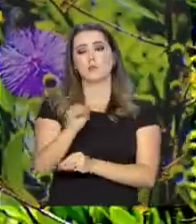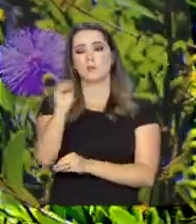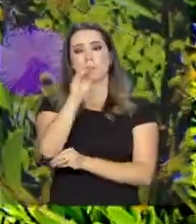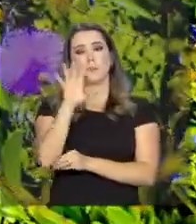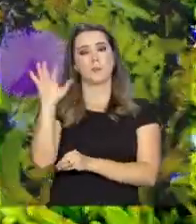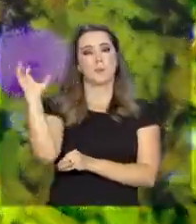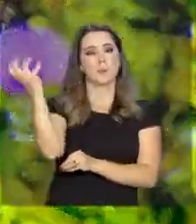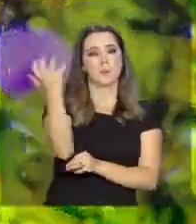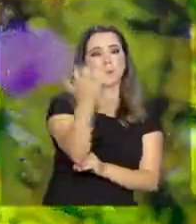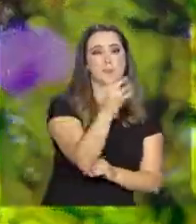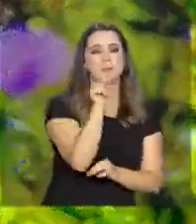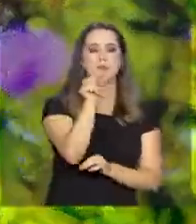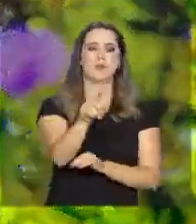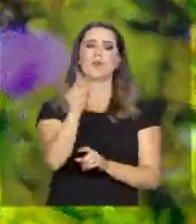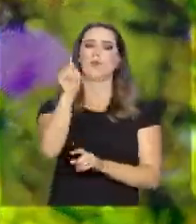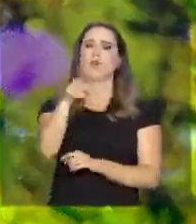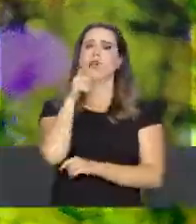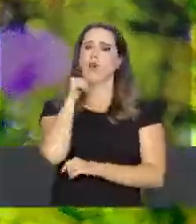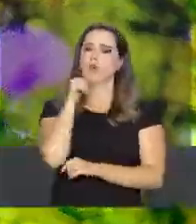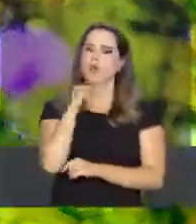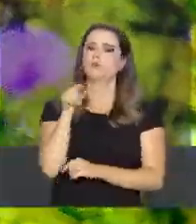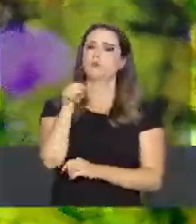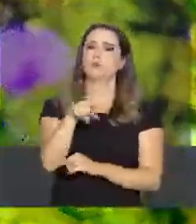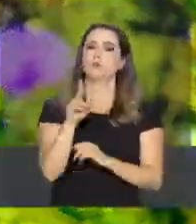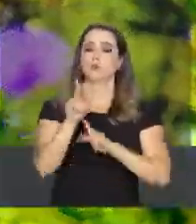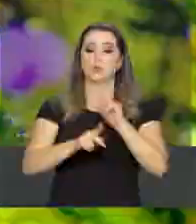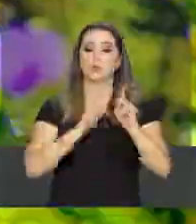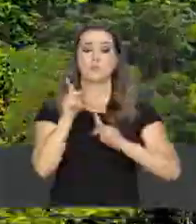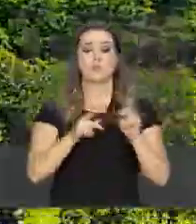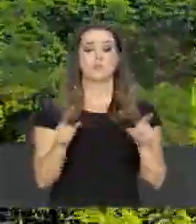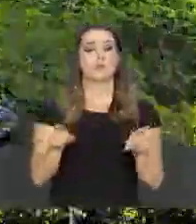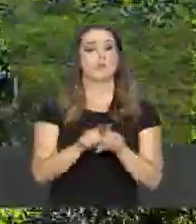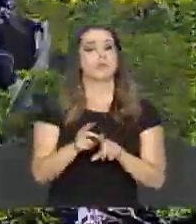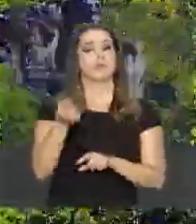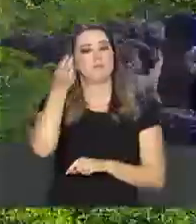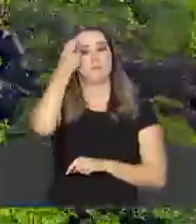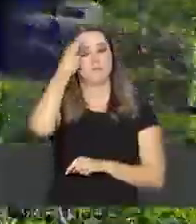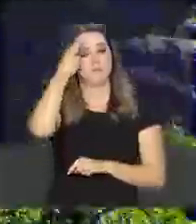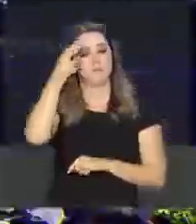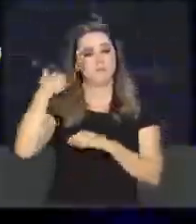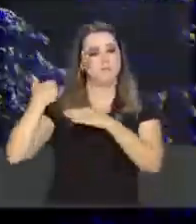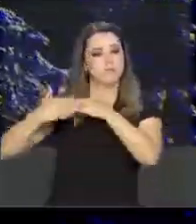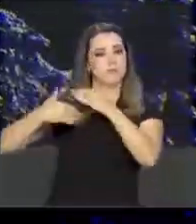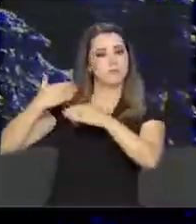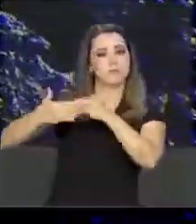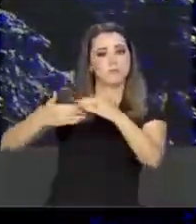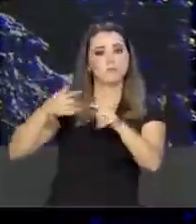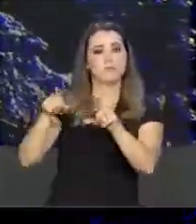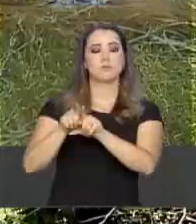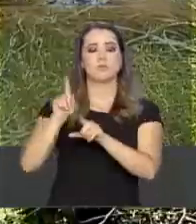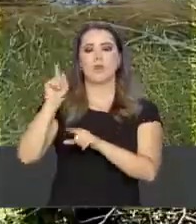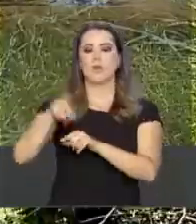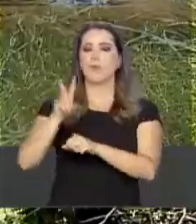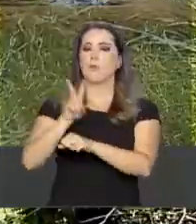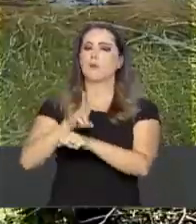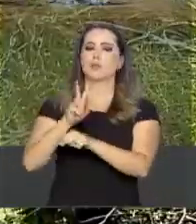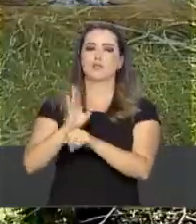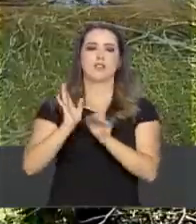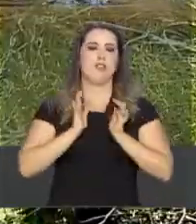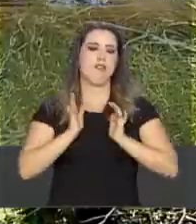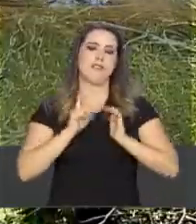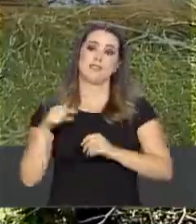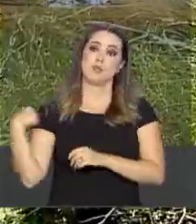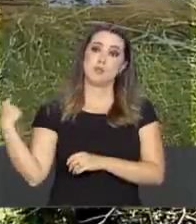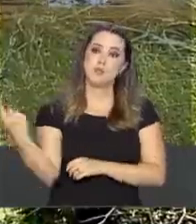a biodiversidade, a água, os povos e culturas tradicionais do Cerrado é proteger um patrimônio de